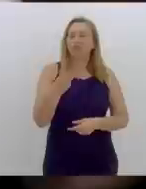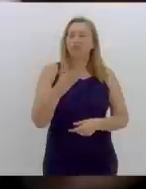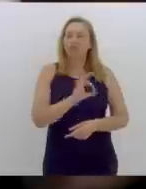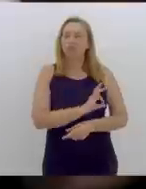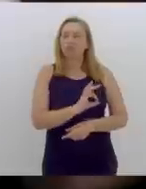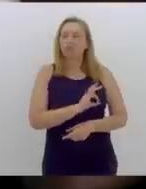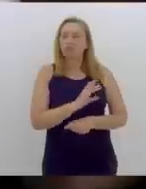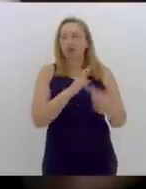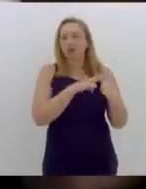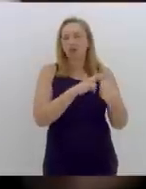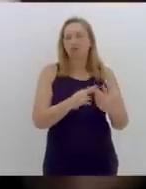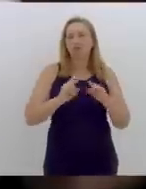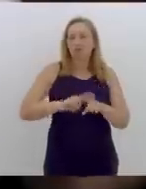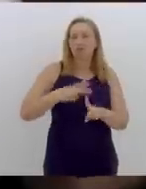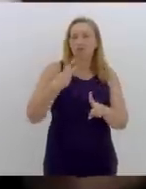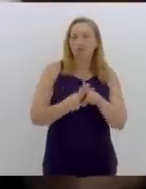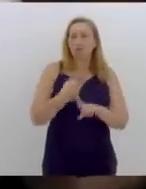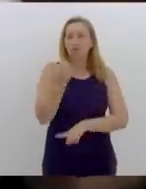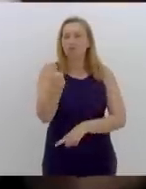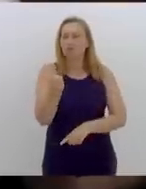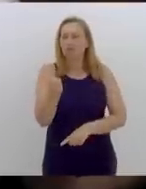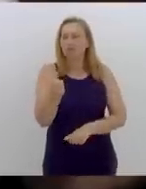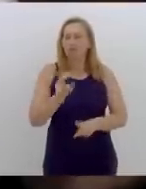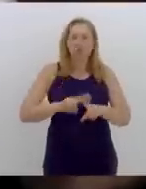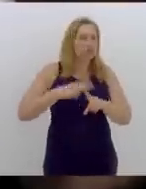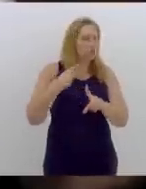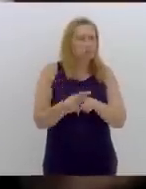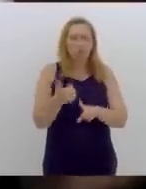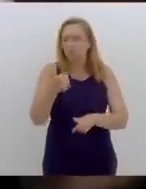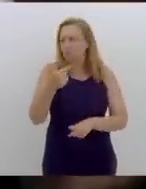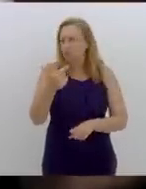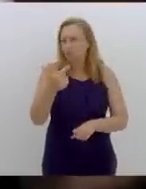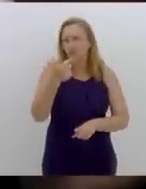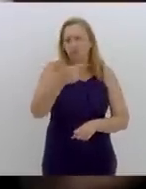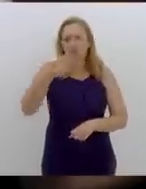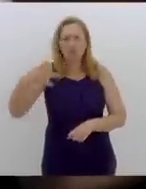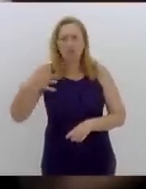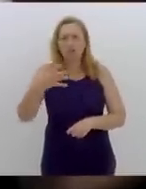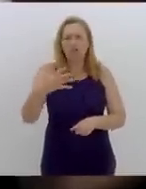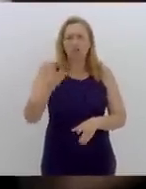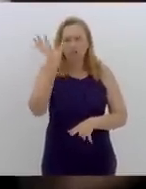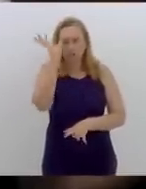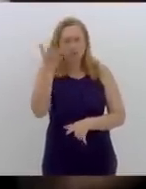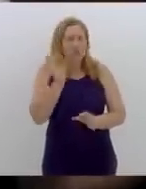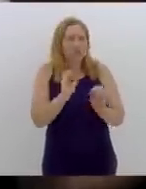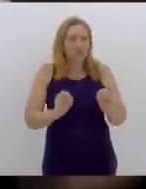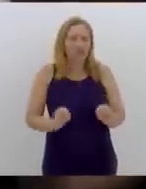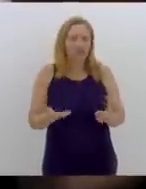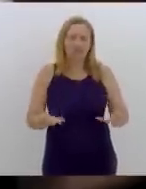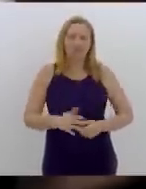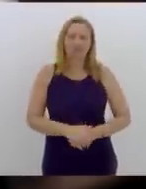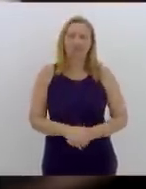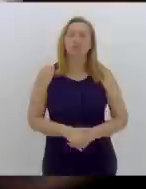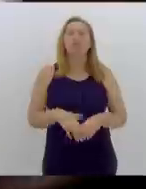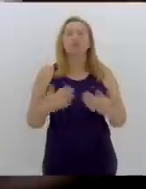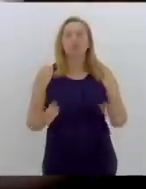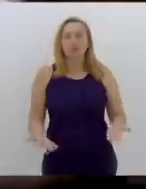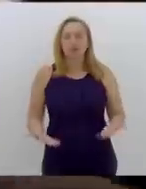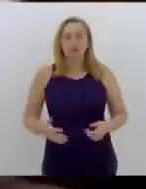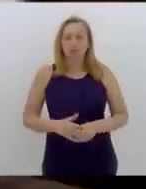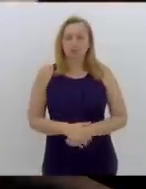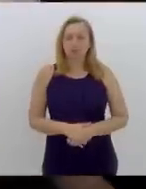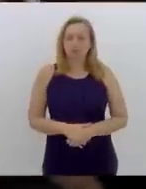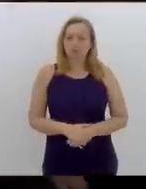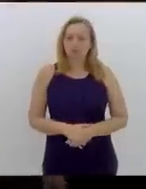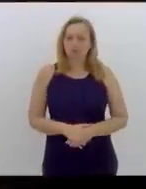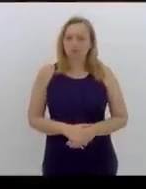responsável dobrou para vocês pode dobrar para dois e 24 que não vai dar celeridade então a